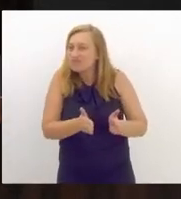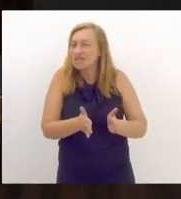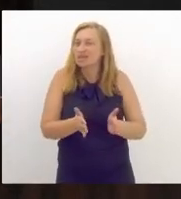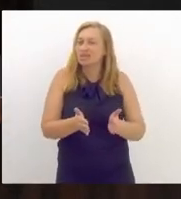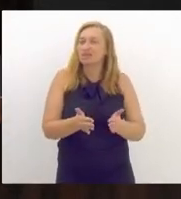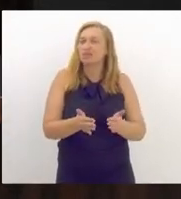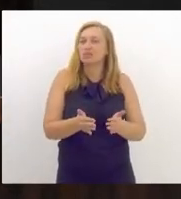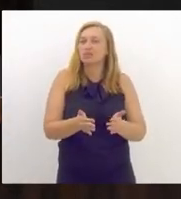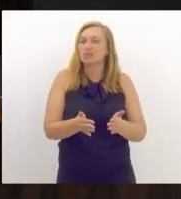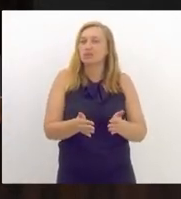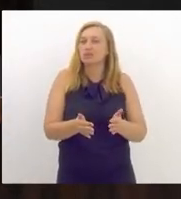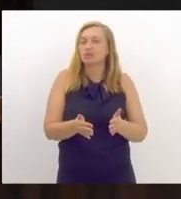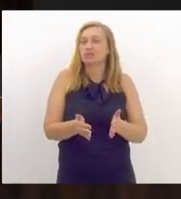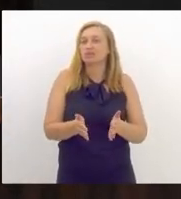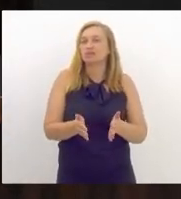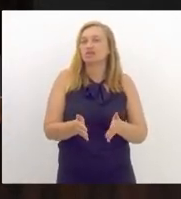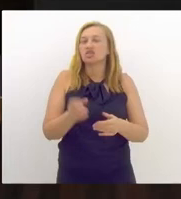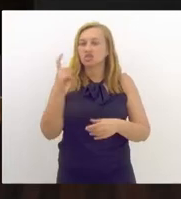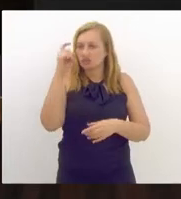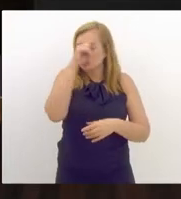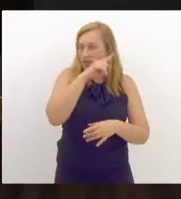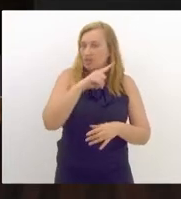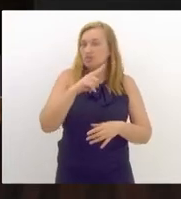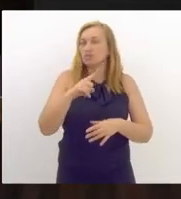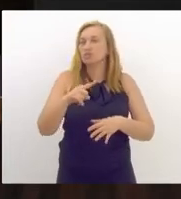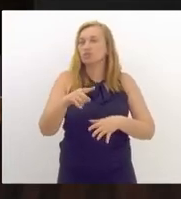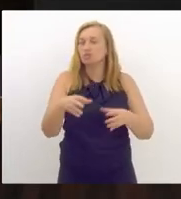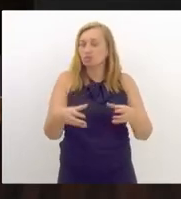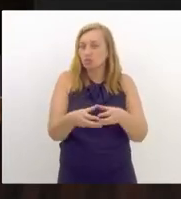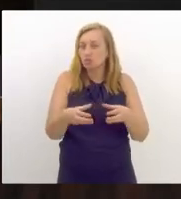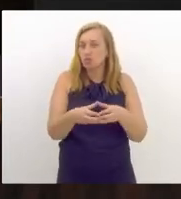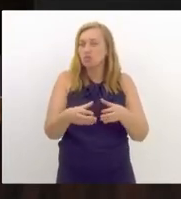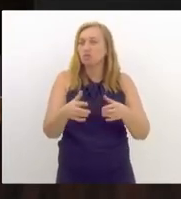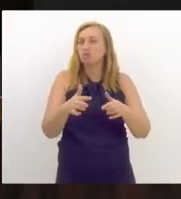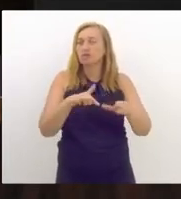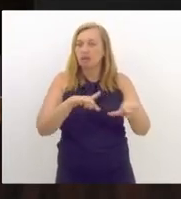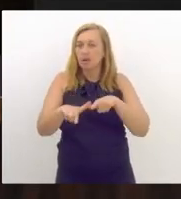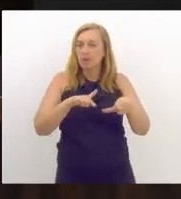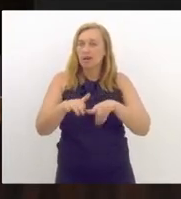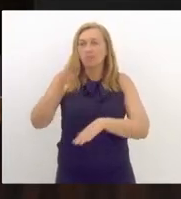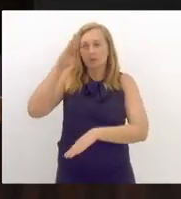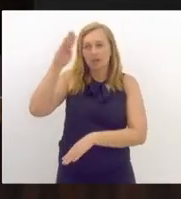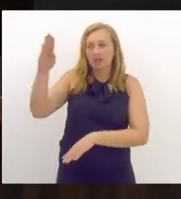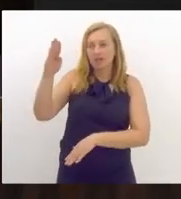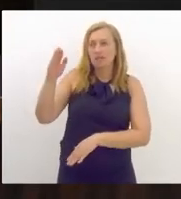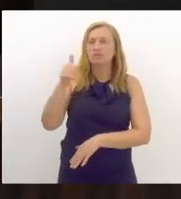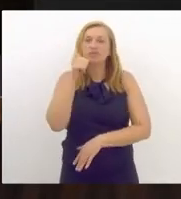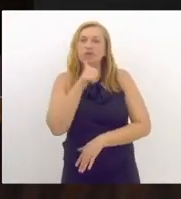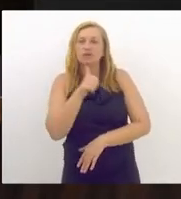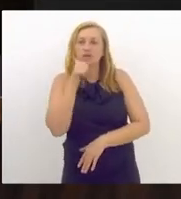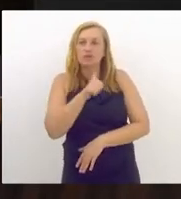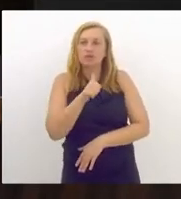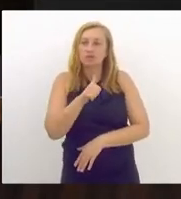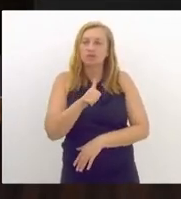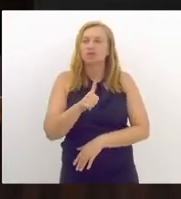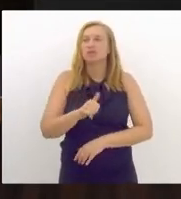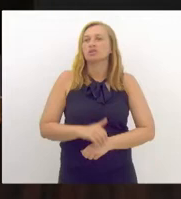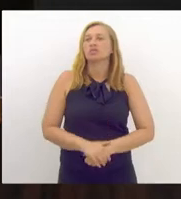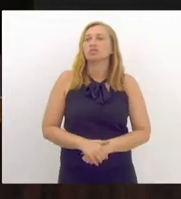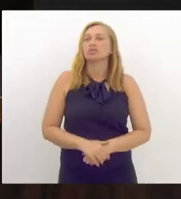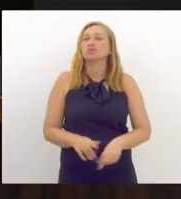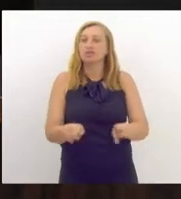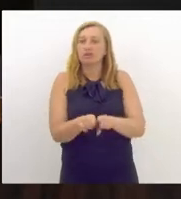extrema da vida da classe trabalhadora principalmente das mulheres e nesse caso com o recorte